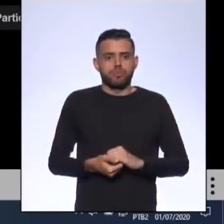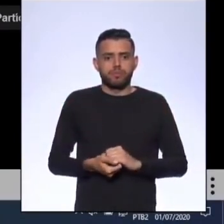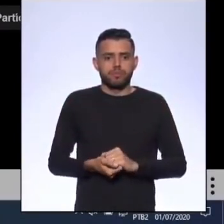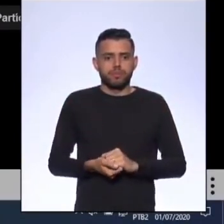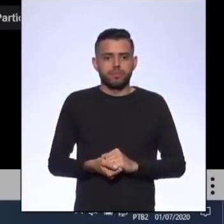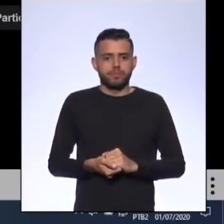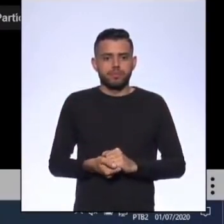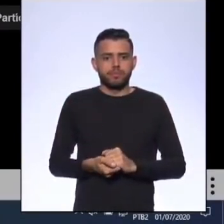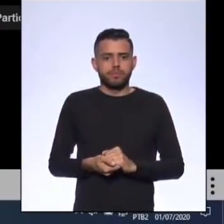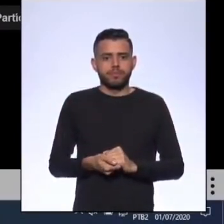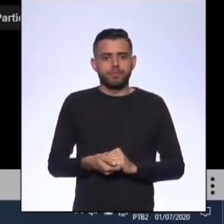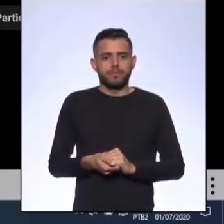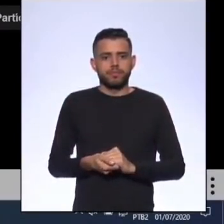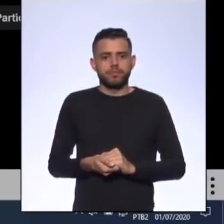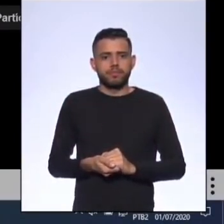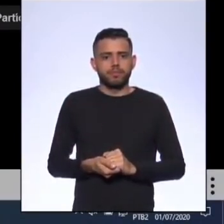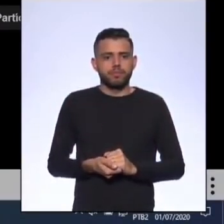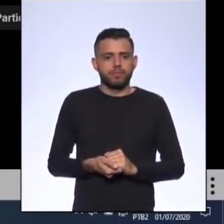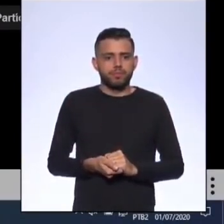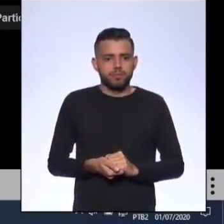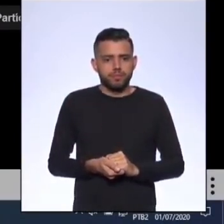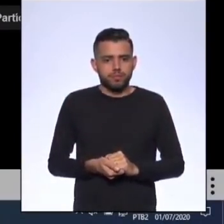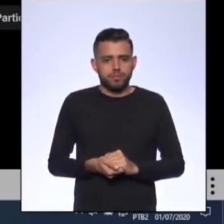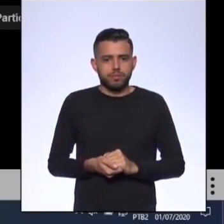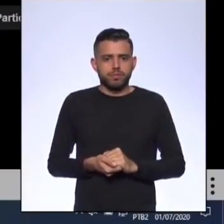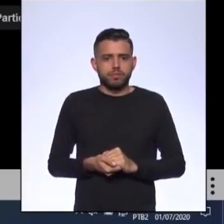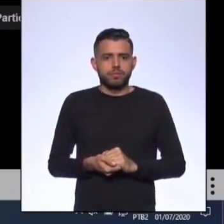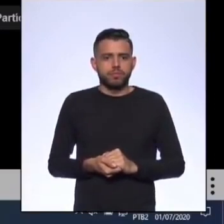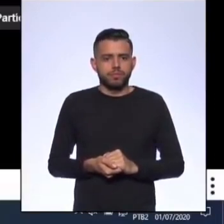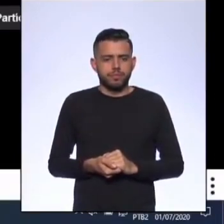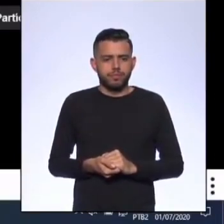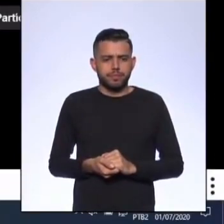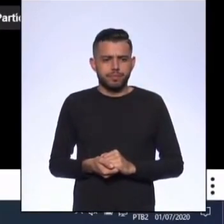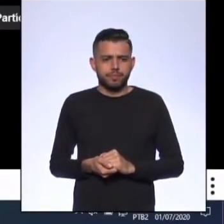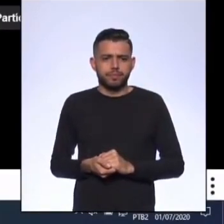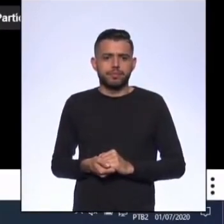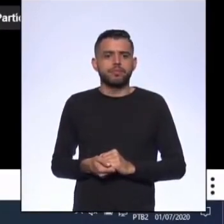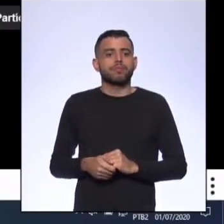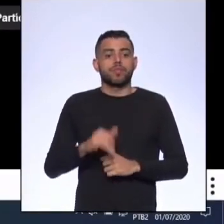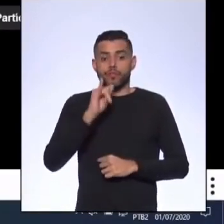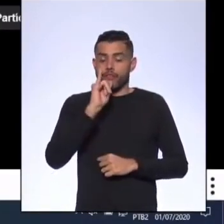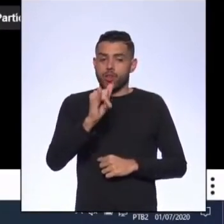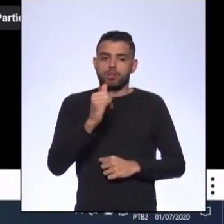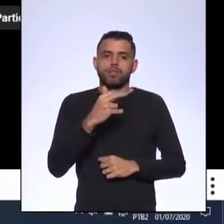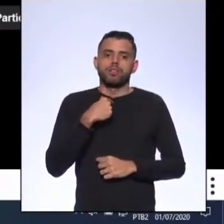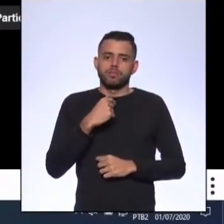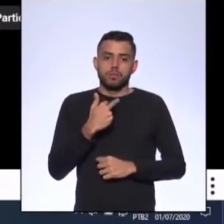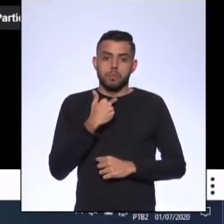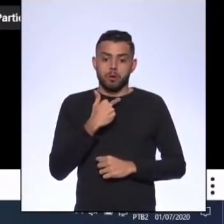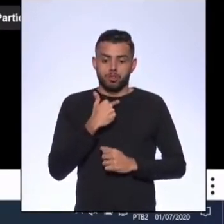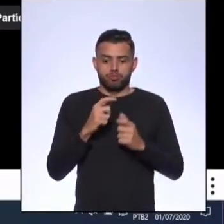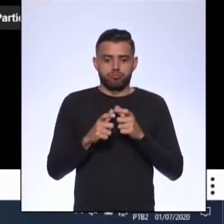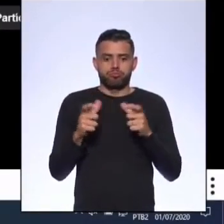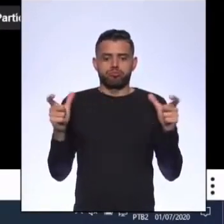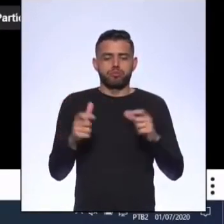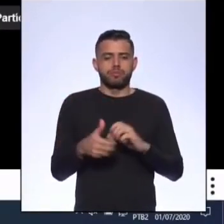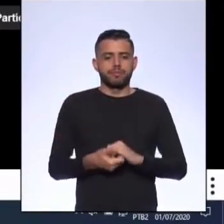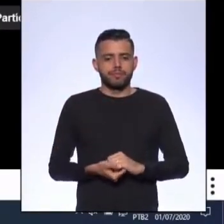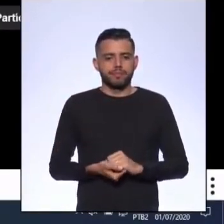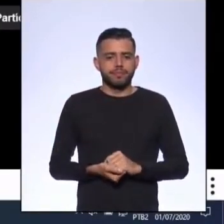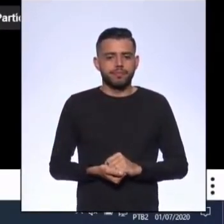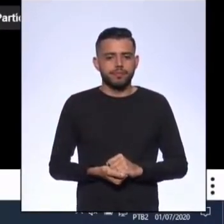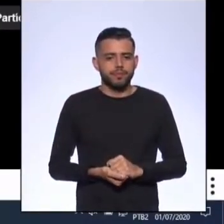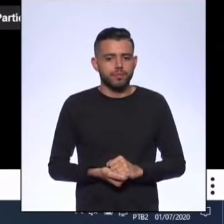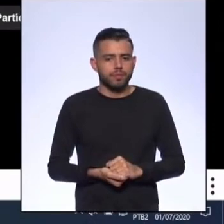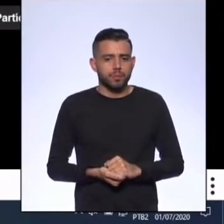Certo? A pressão não pode... o volume ser muito grande, tá vendo? Ele até falou aqui. Ó, certo lá? Ó lá.